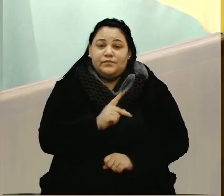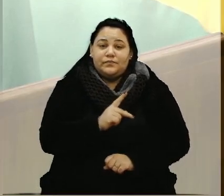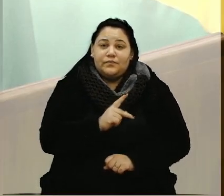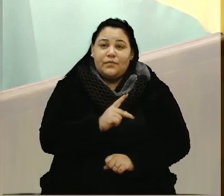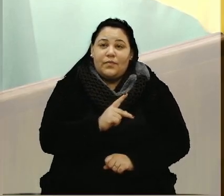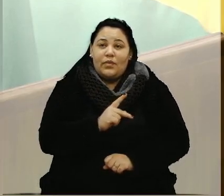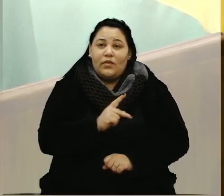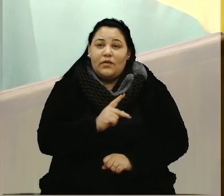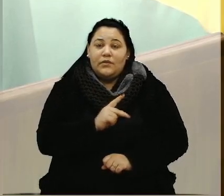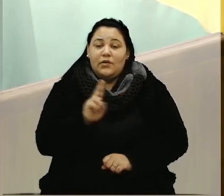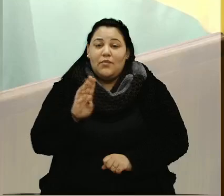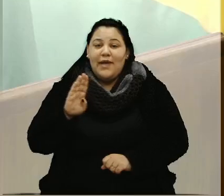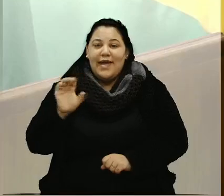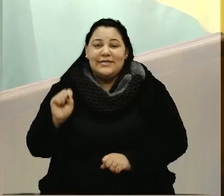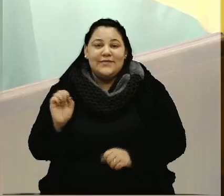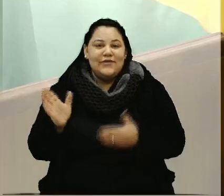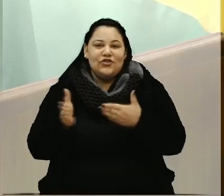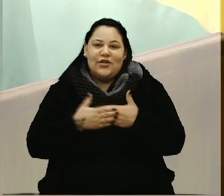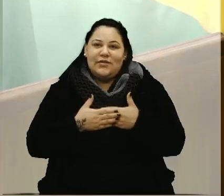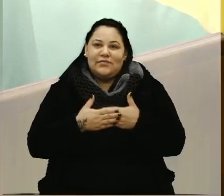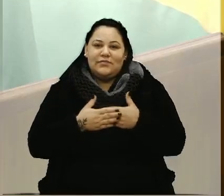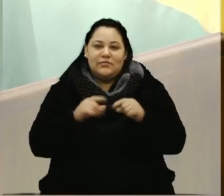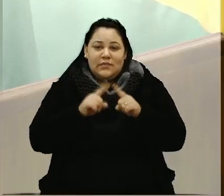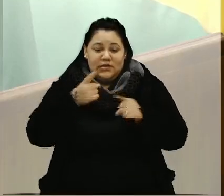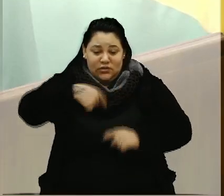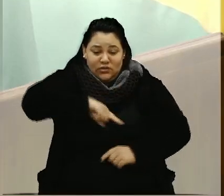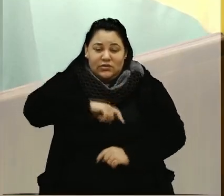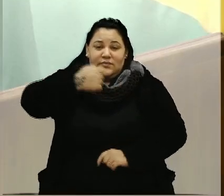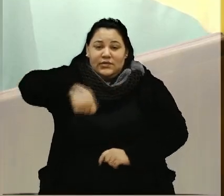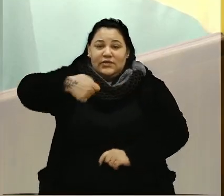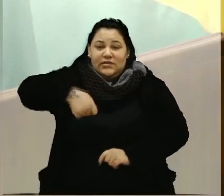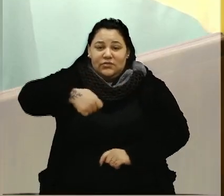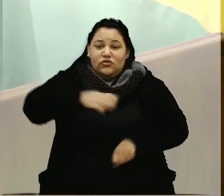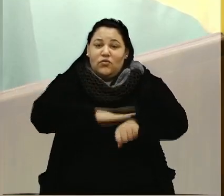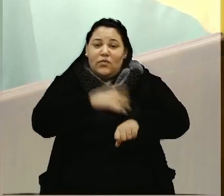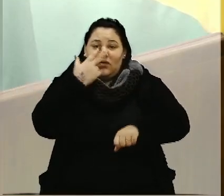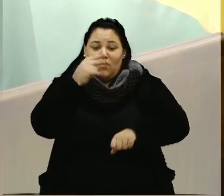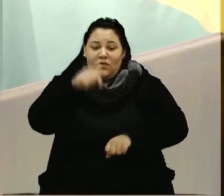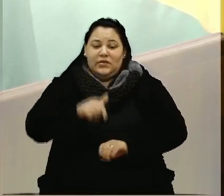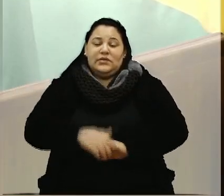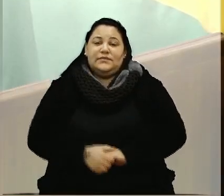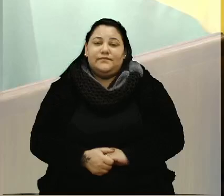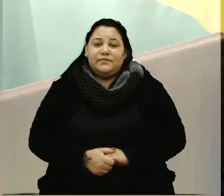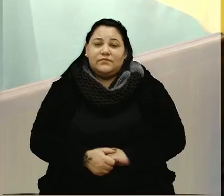fechado o centenário, mas que nós precisamos também de momentos como esse.